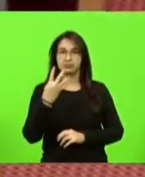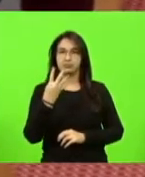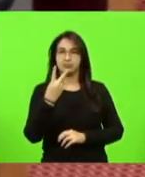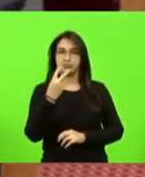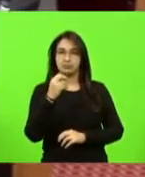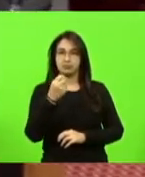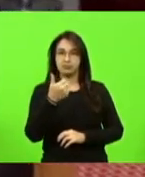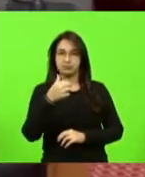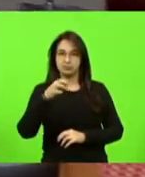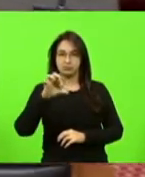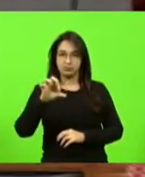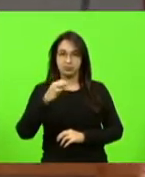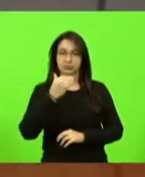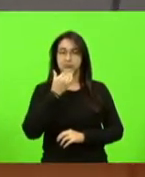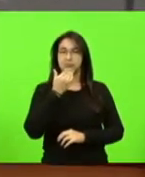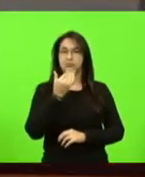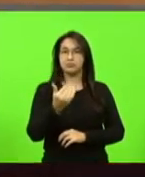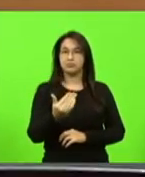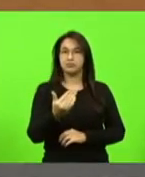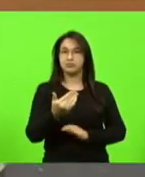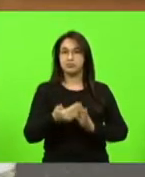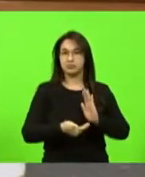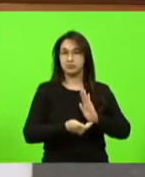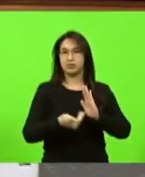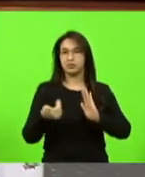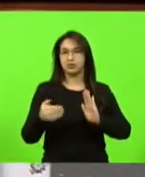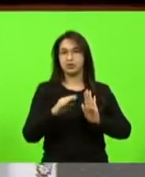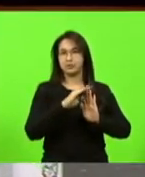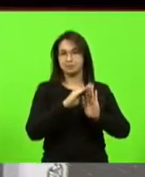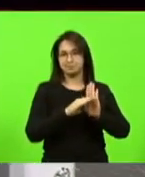526.4/2019, eu peço a retirada de pauta